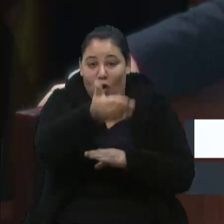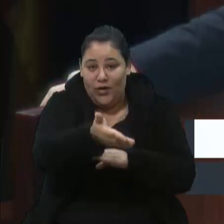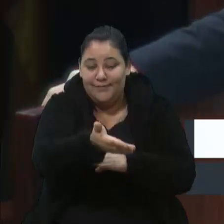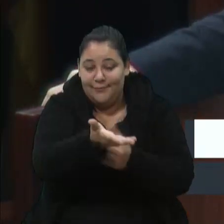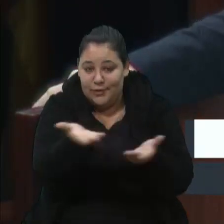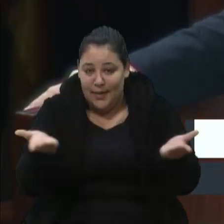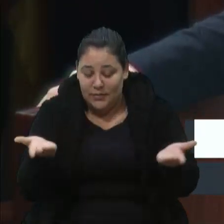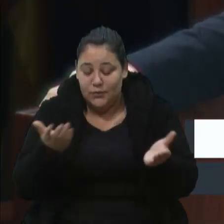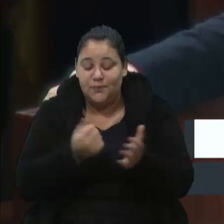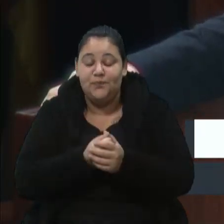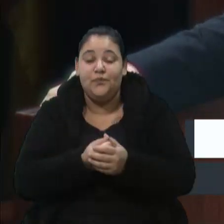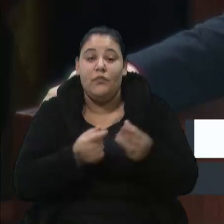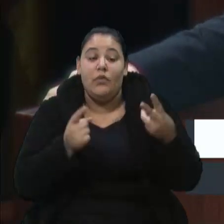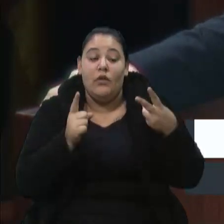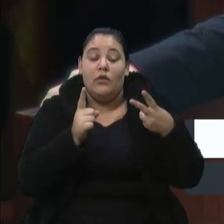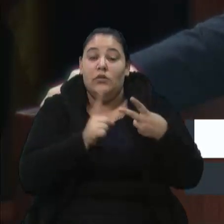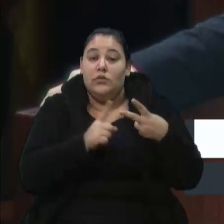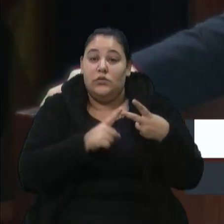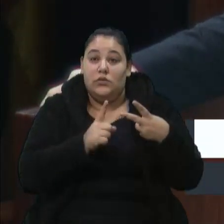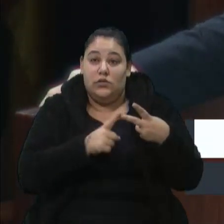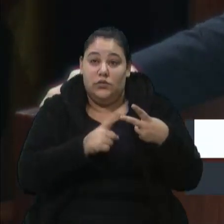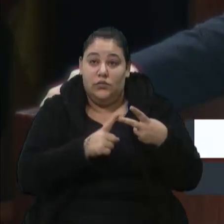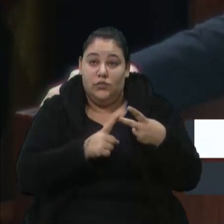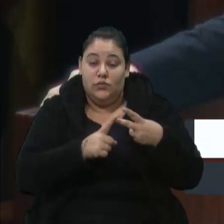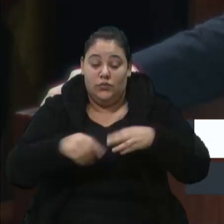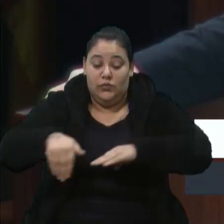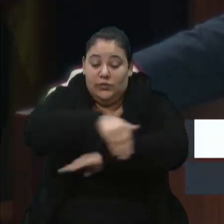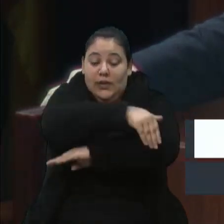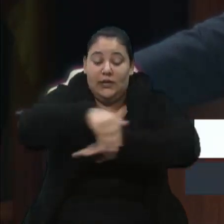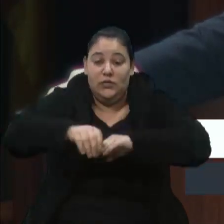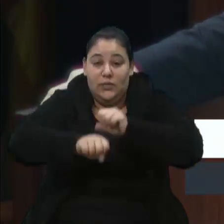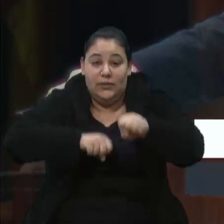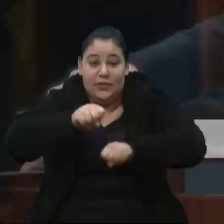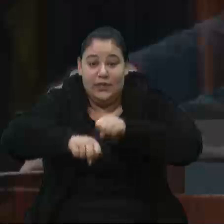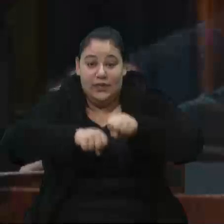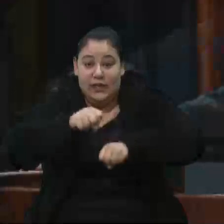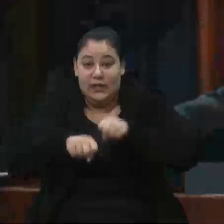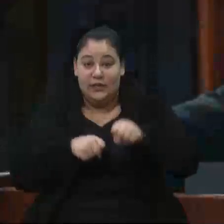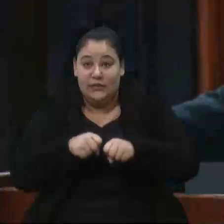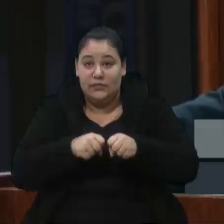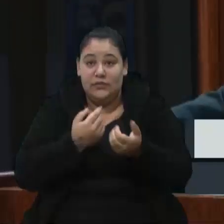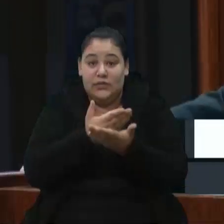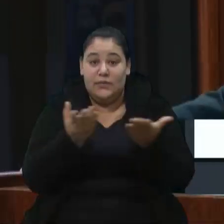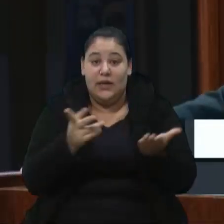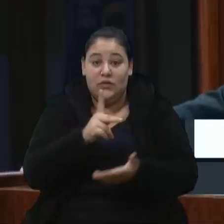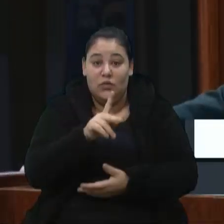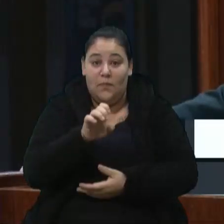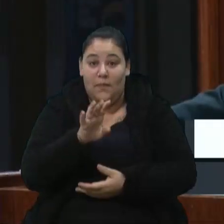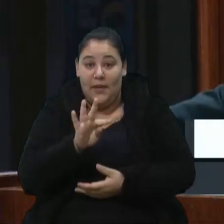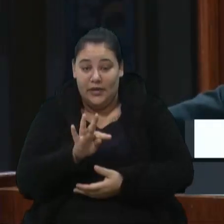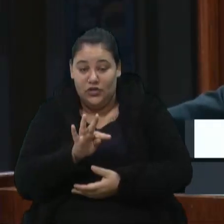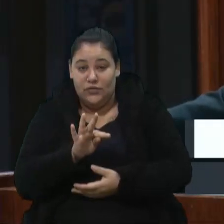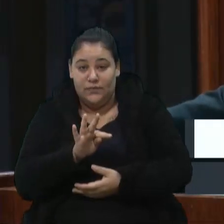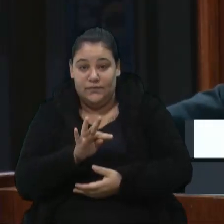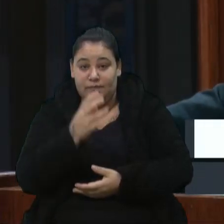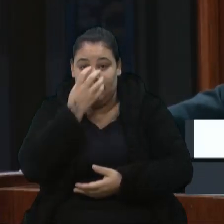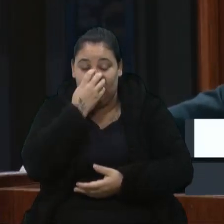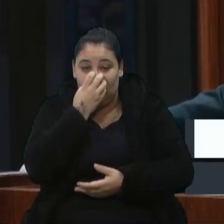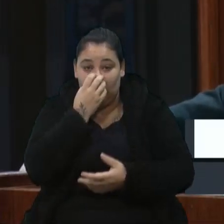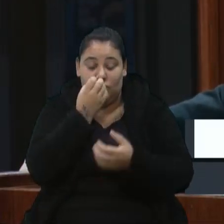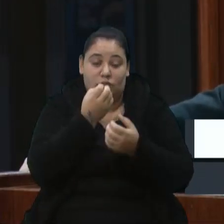Segunda sugestão, espaço para bicicletário e também um espaço pet dentro do prédio. E as